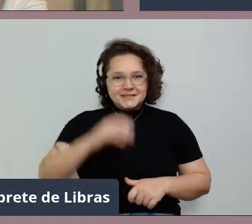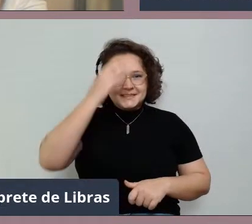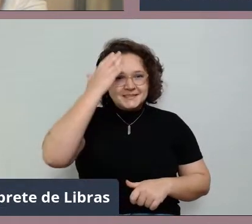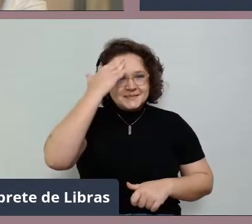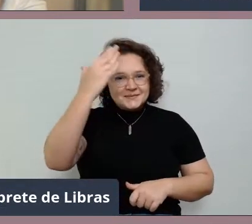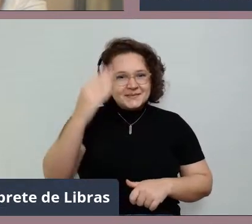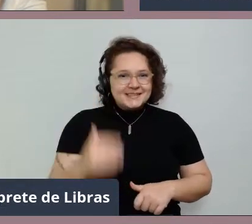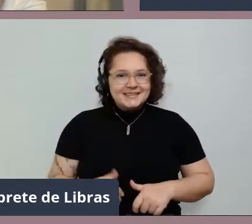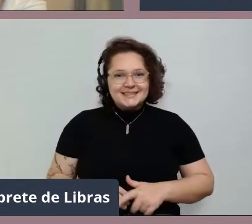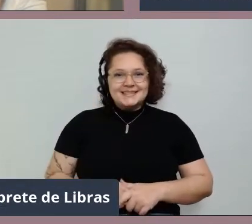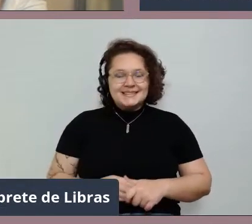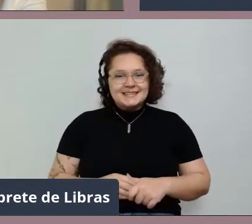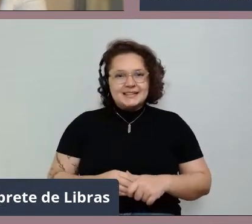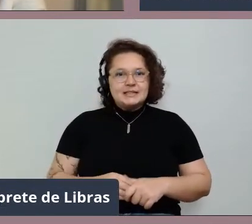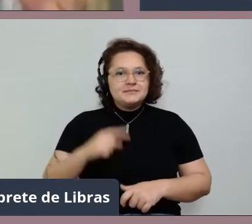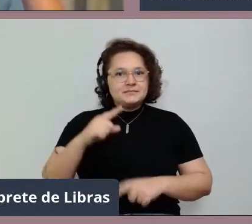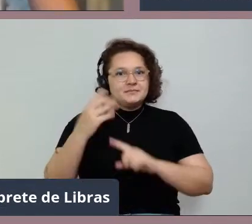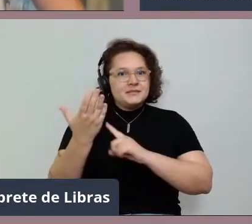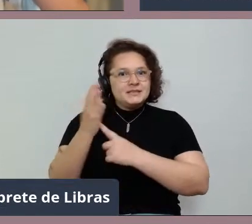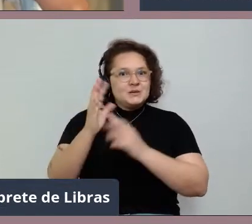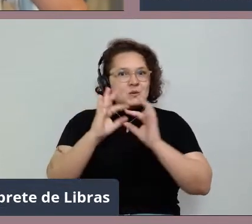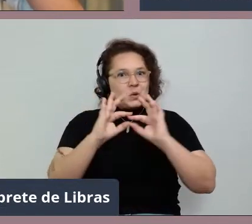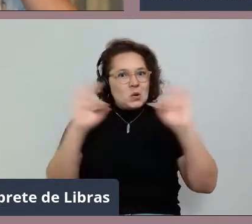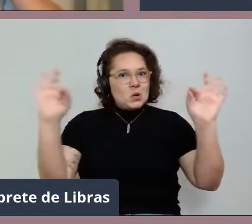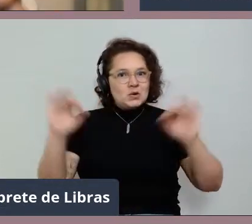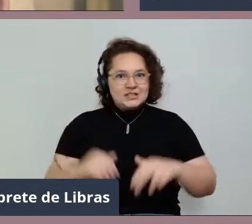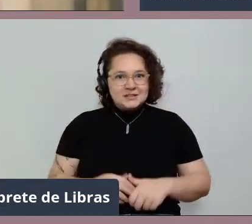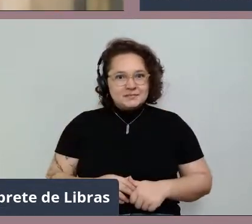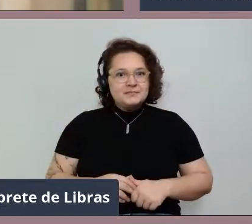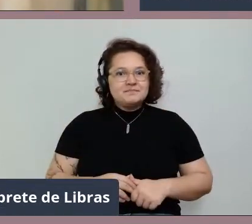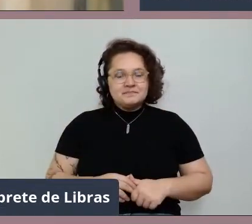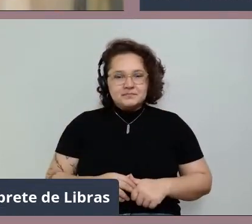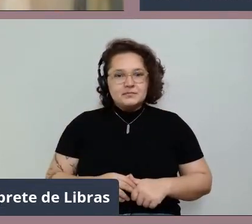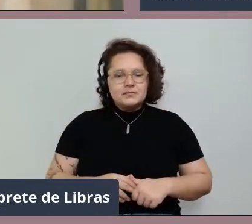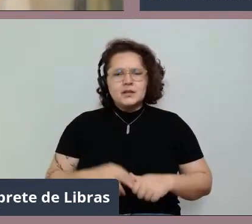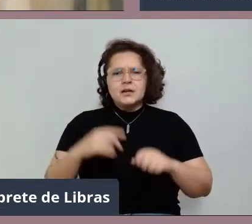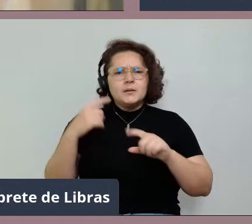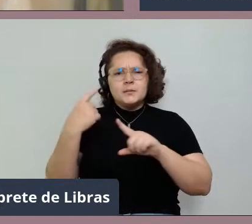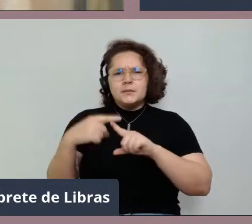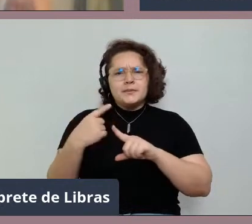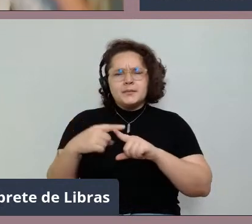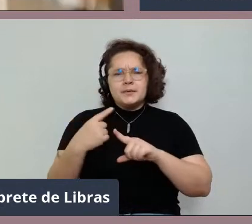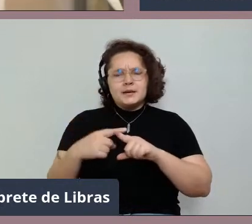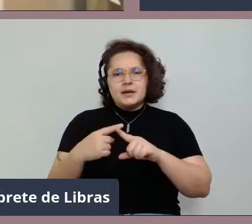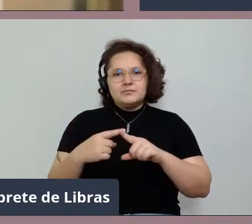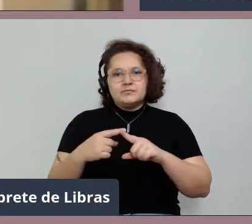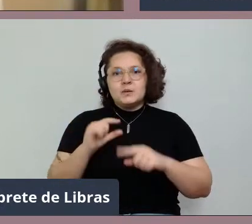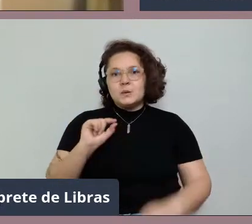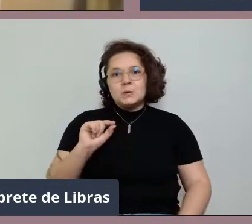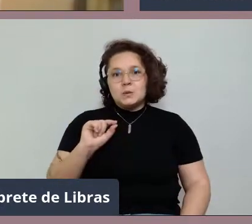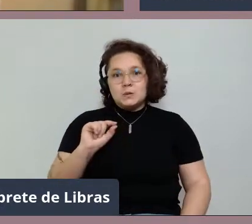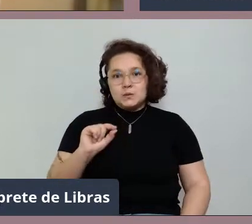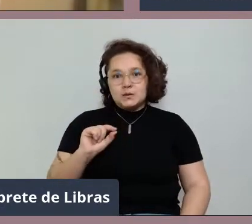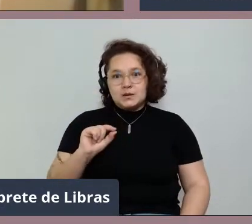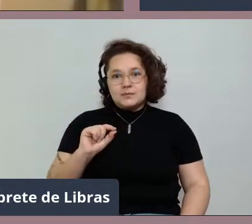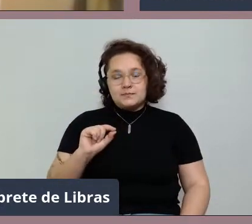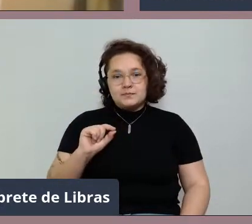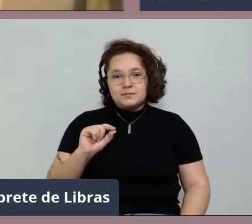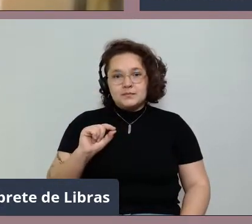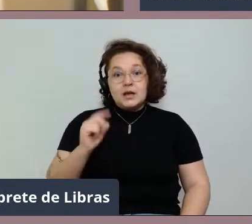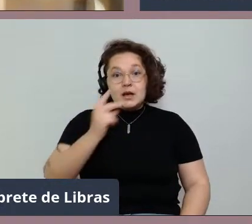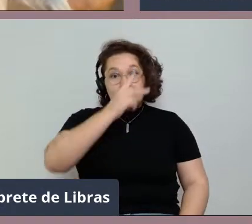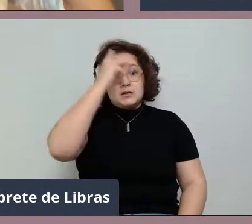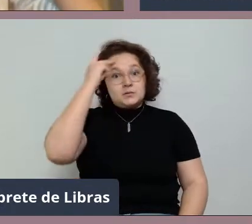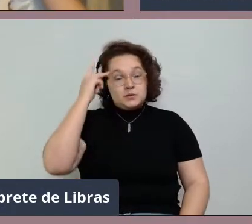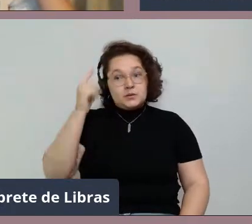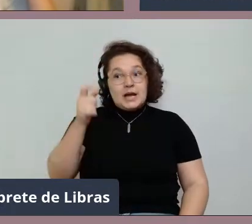obrigado. Apresentação ótima, porque isso agora vai... As pessoas que estão